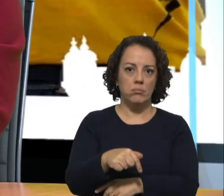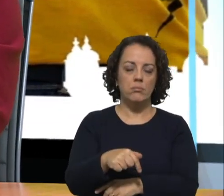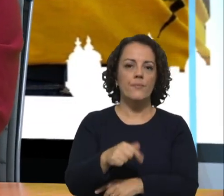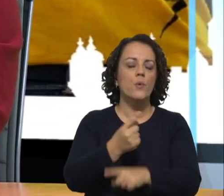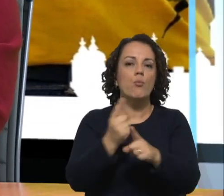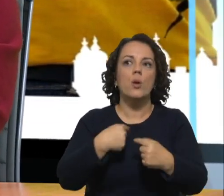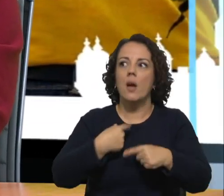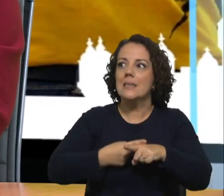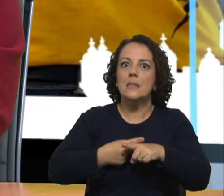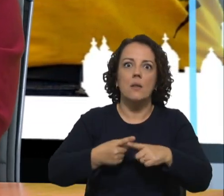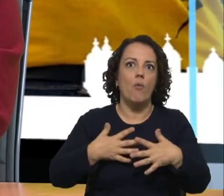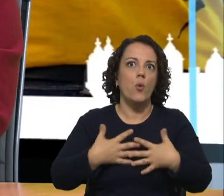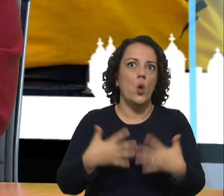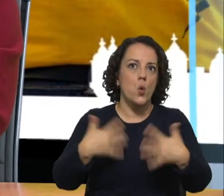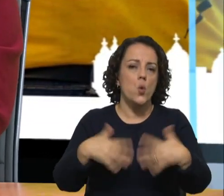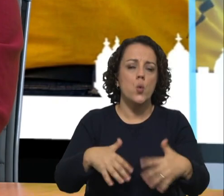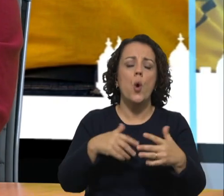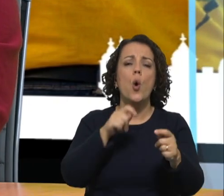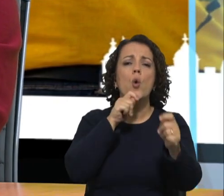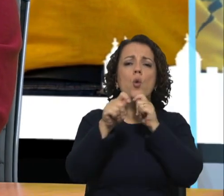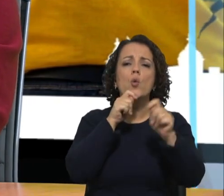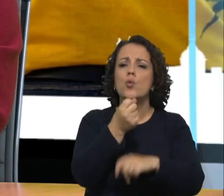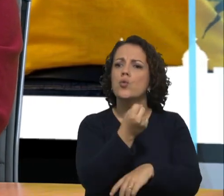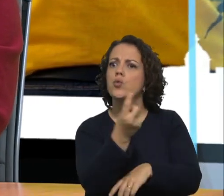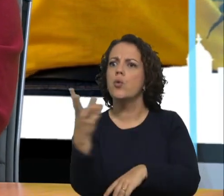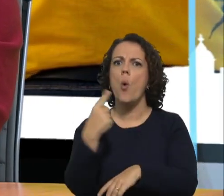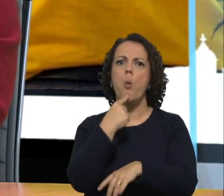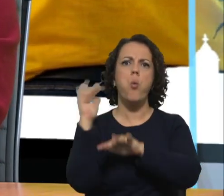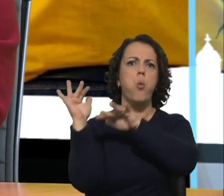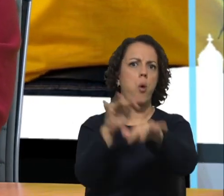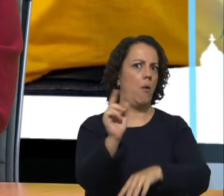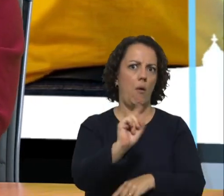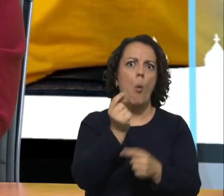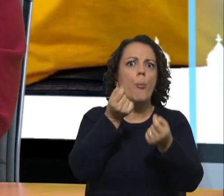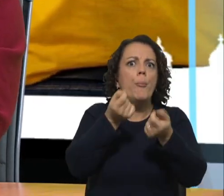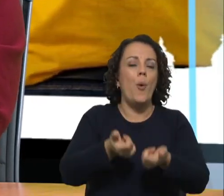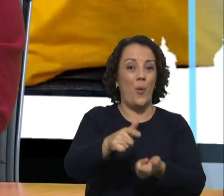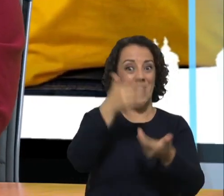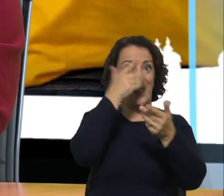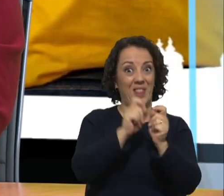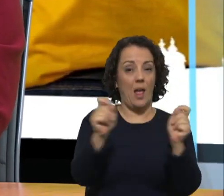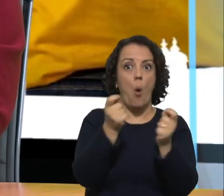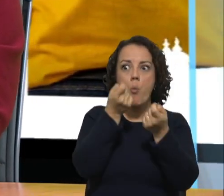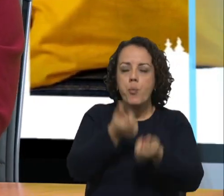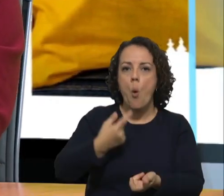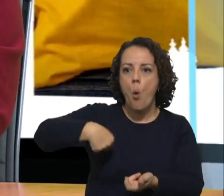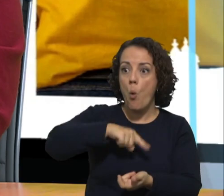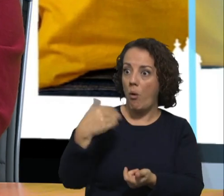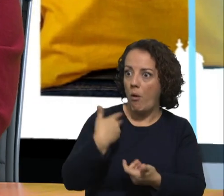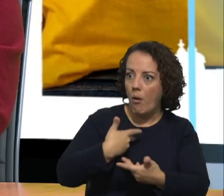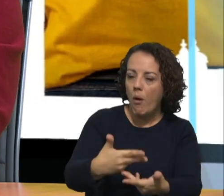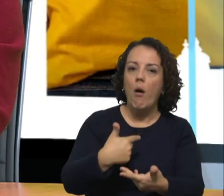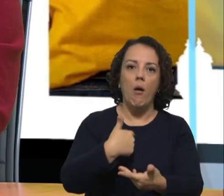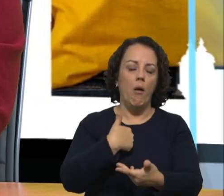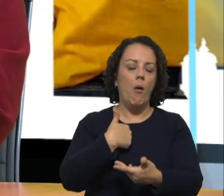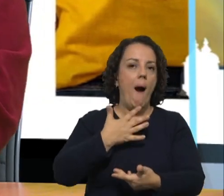imensa vontade, porque era um privilégio, estavam muito poucos jornalistas, inclusivamente, a poder fazer cobertura naqueles dias. E, portanto, era uma coisa que eu gostaria muito